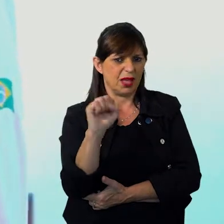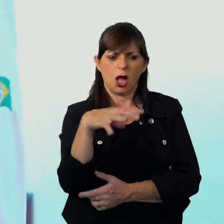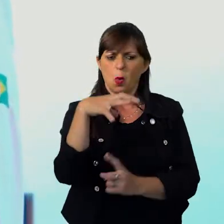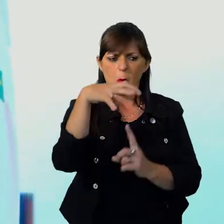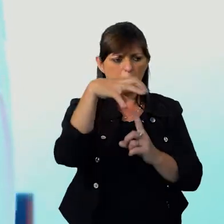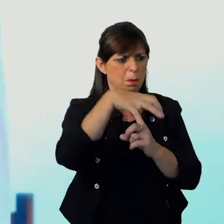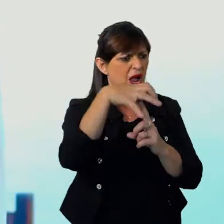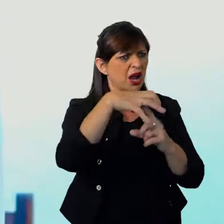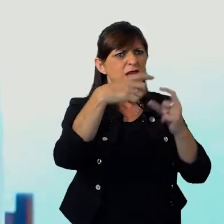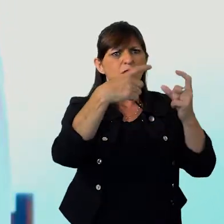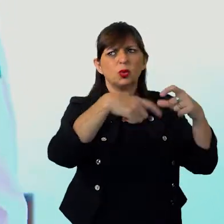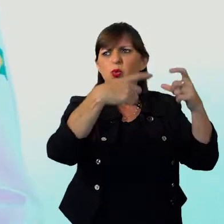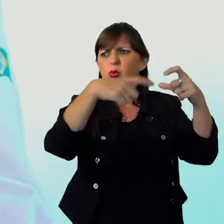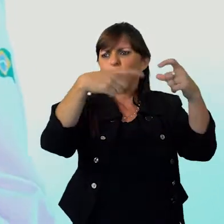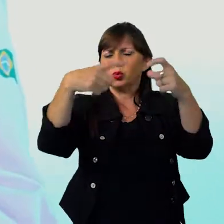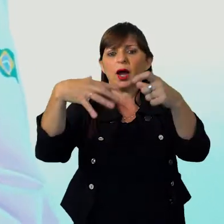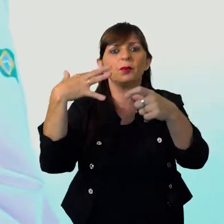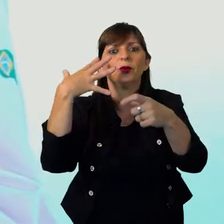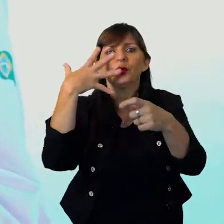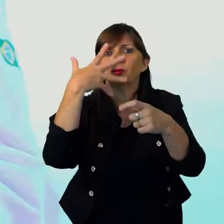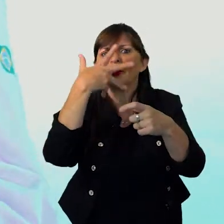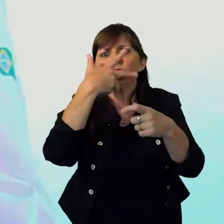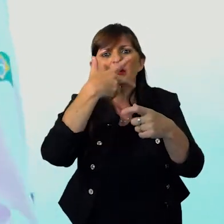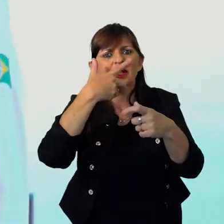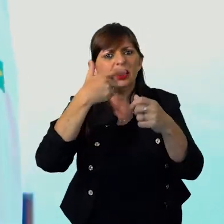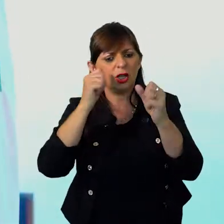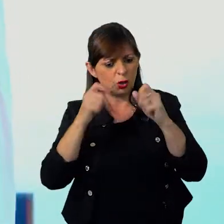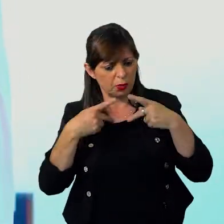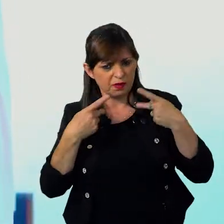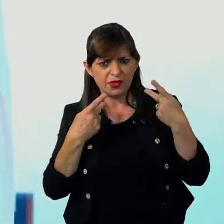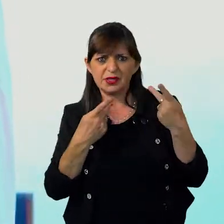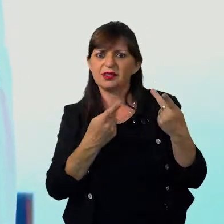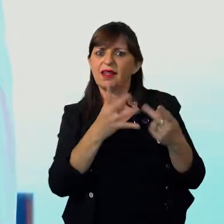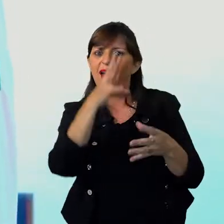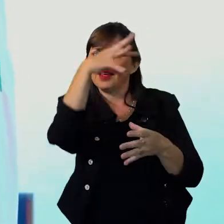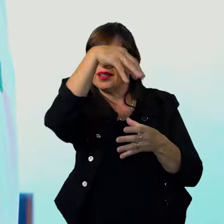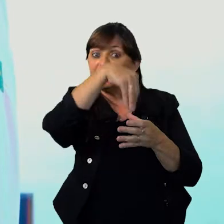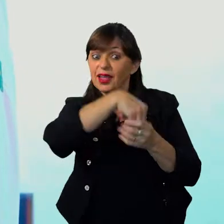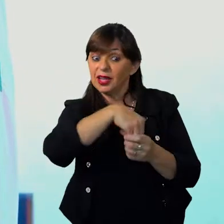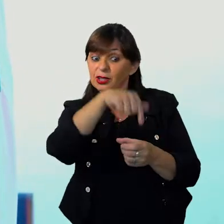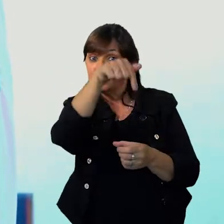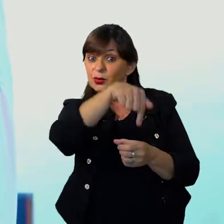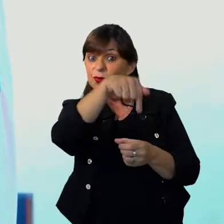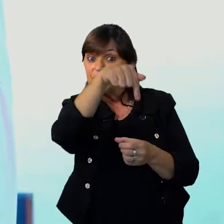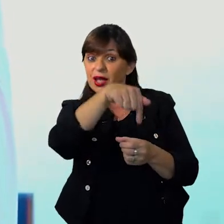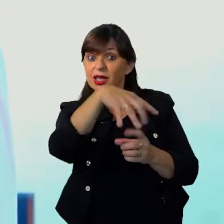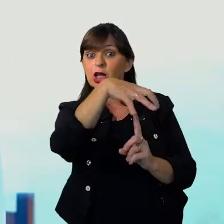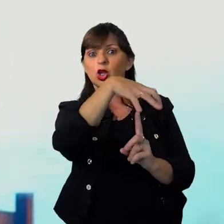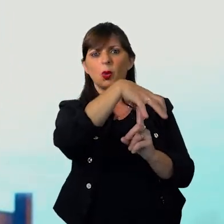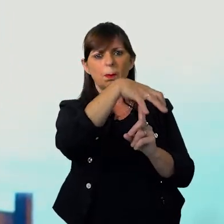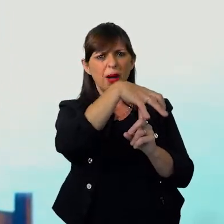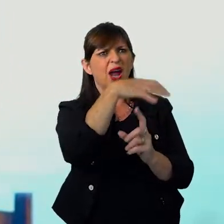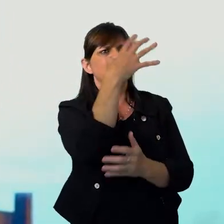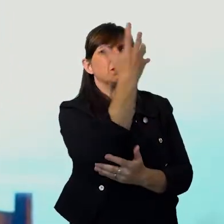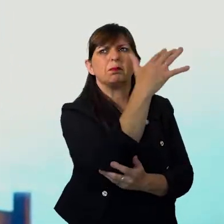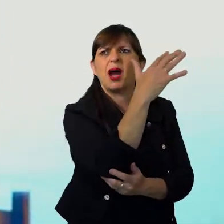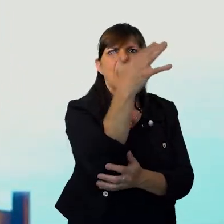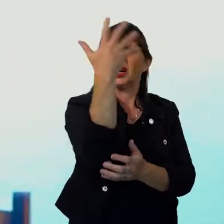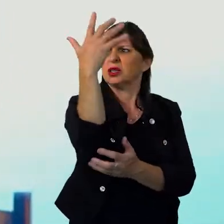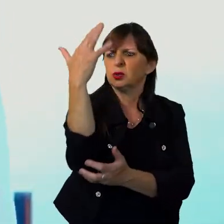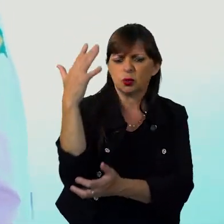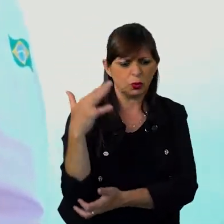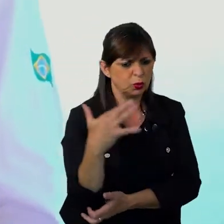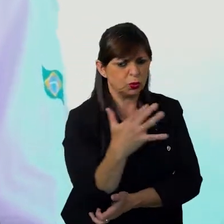hoje é reserva né E que ele é dentro do seu Parque tem então o Salto Grande antes nós vamos